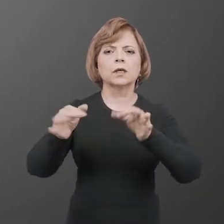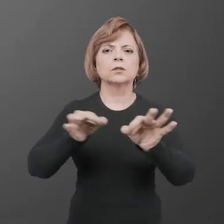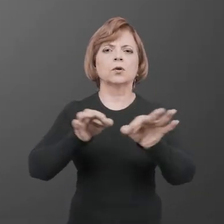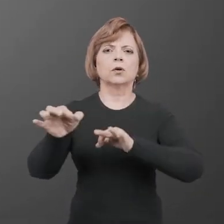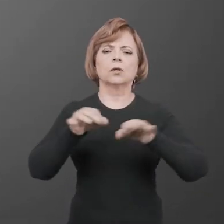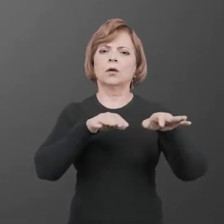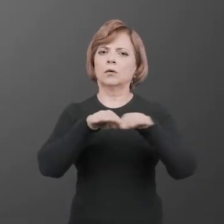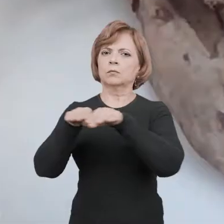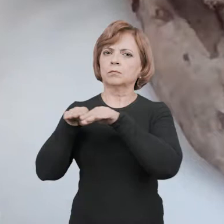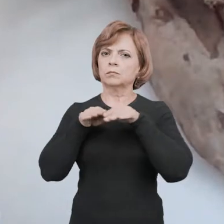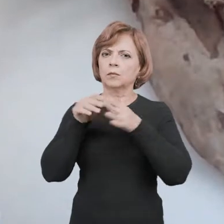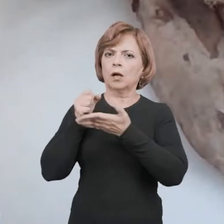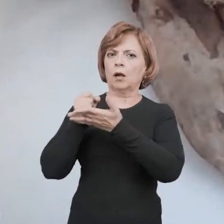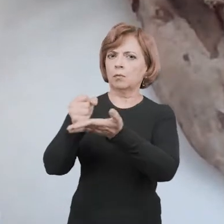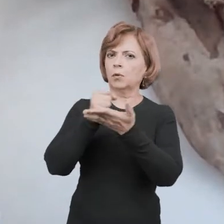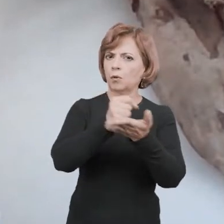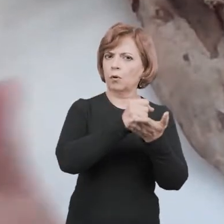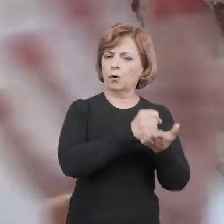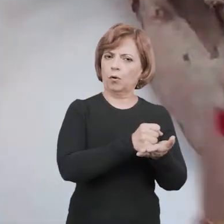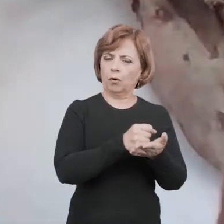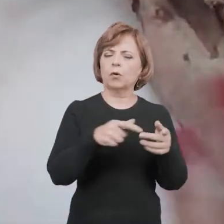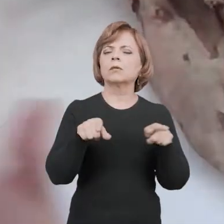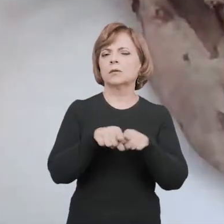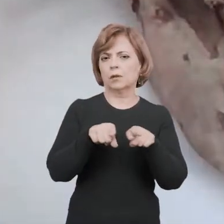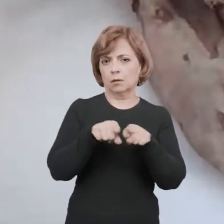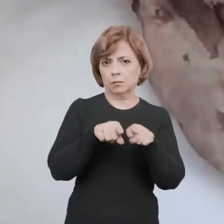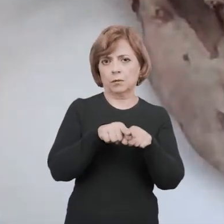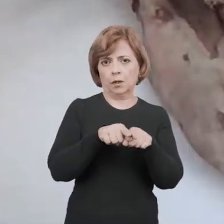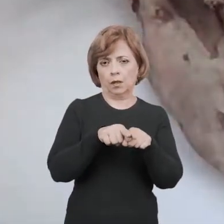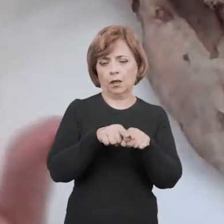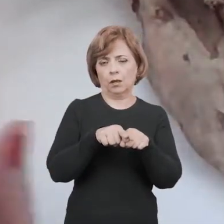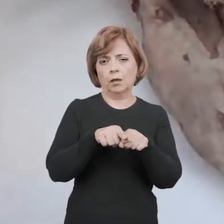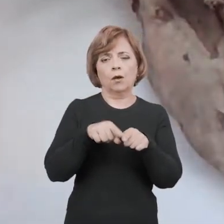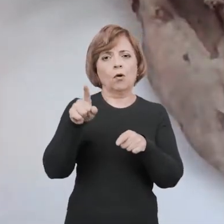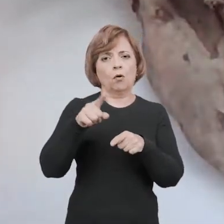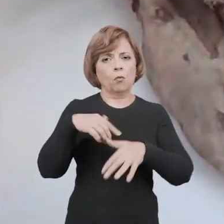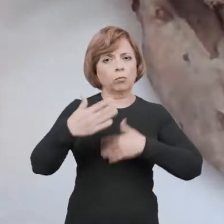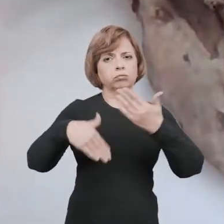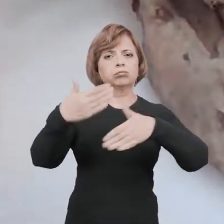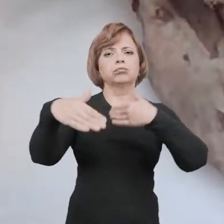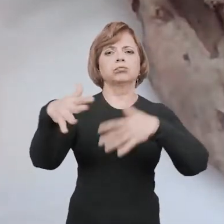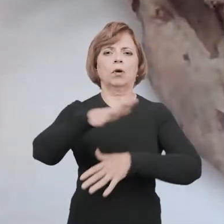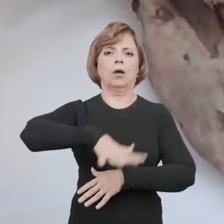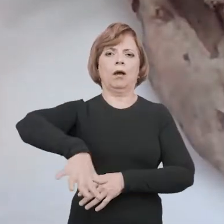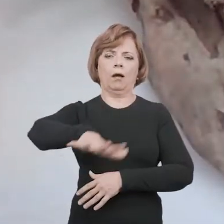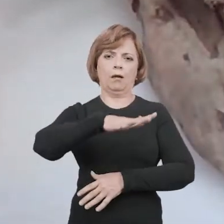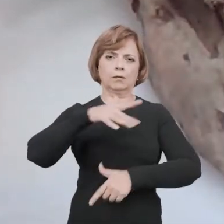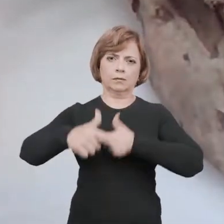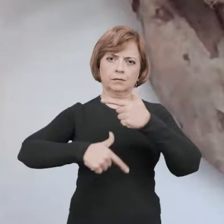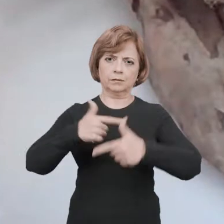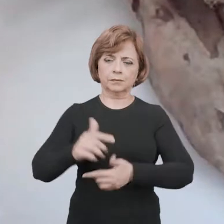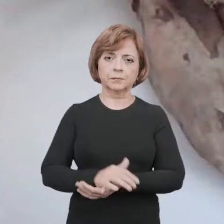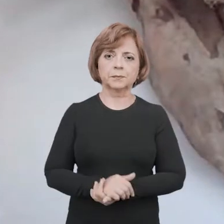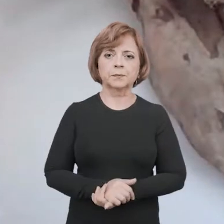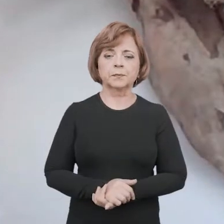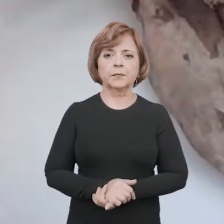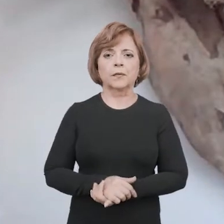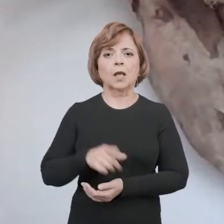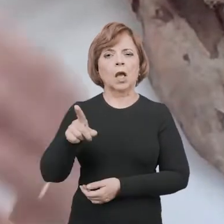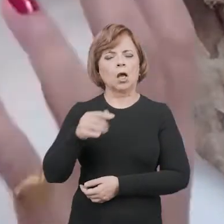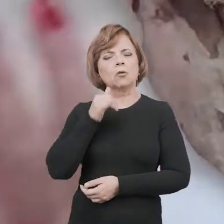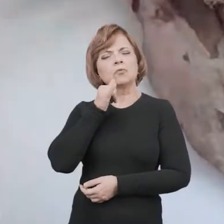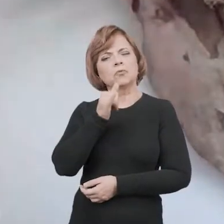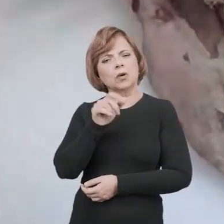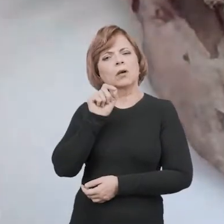organizacionais, apoiando, assim, e em consequência, uma otimização das áreas. Eu diria